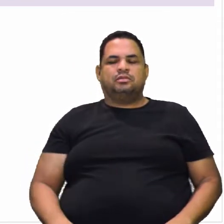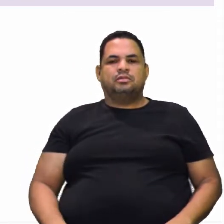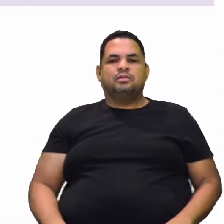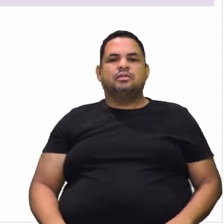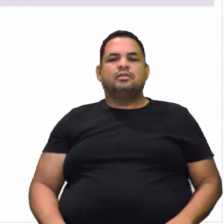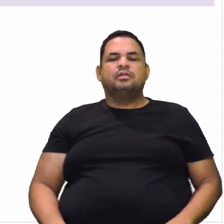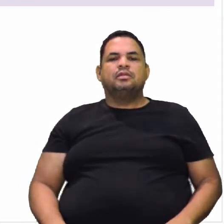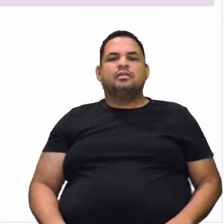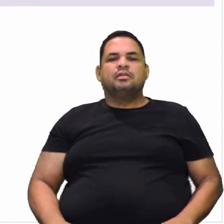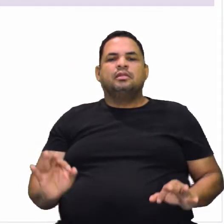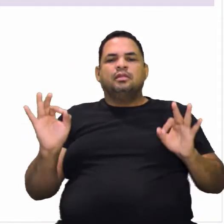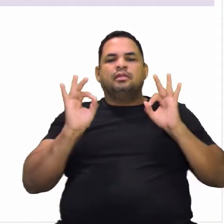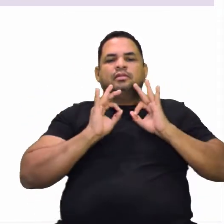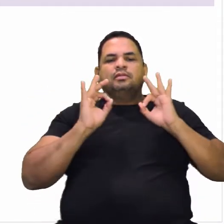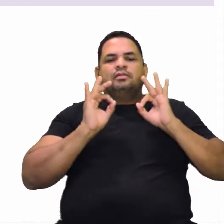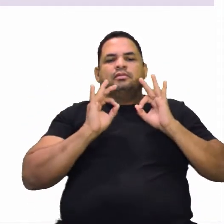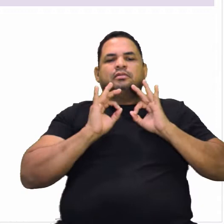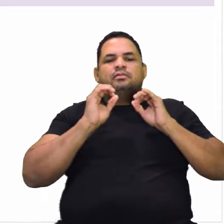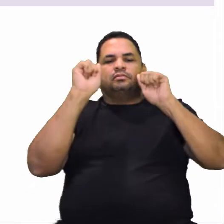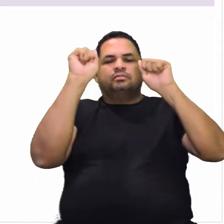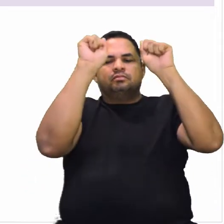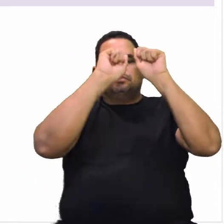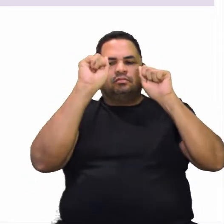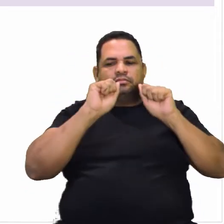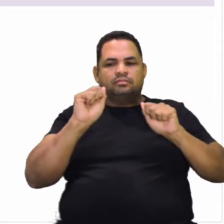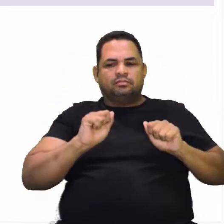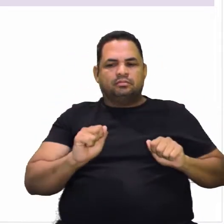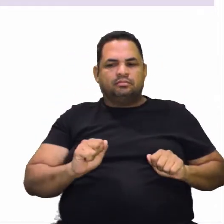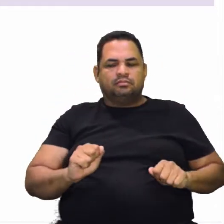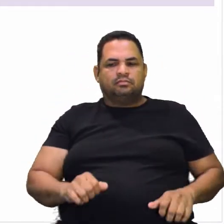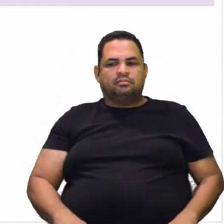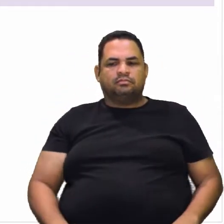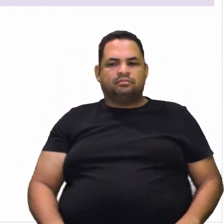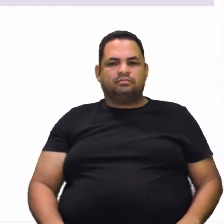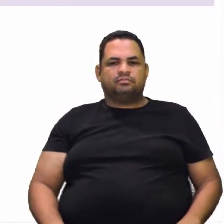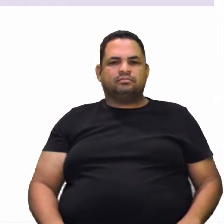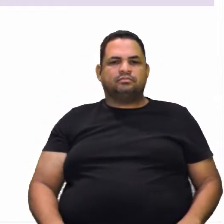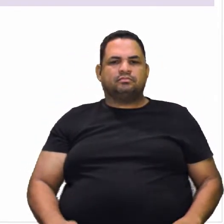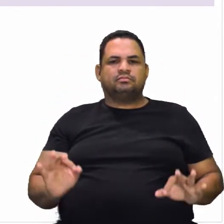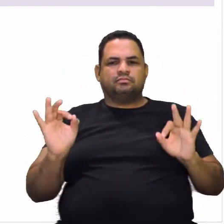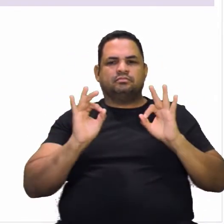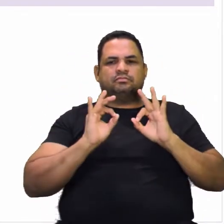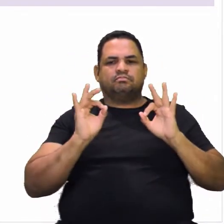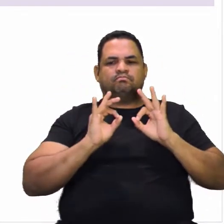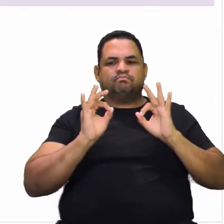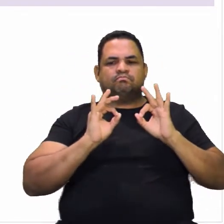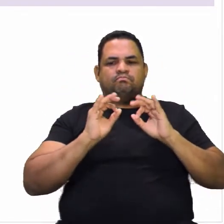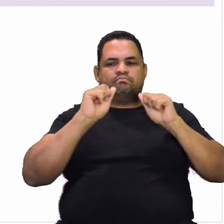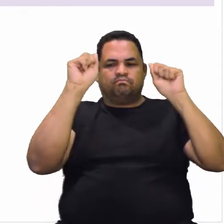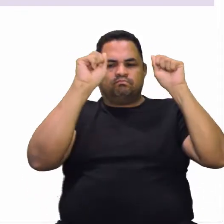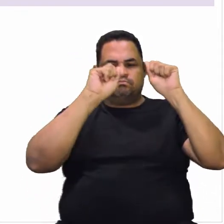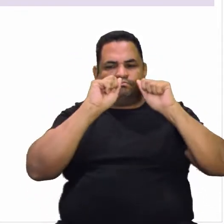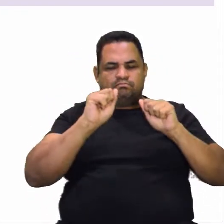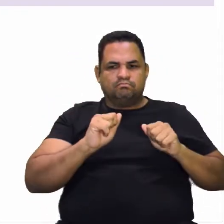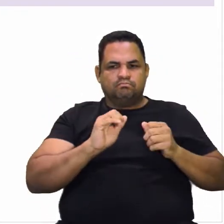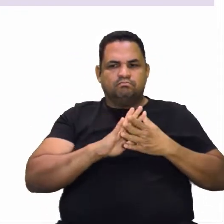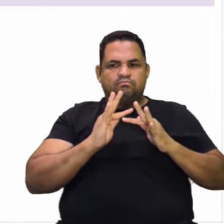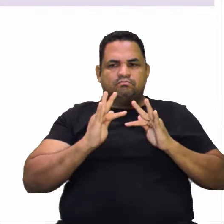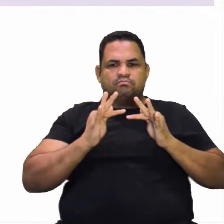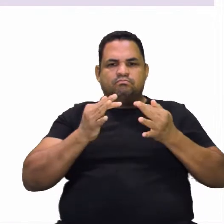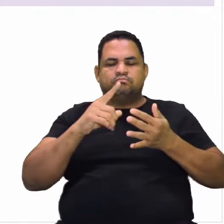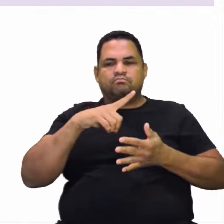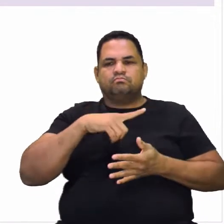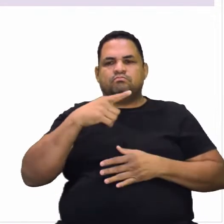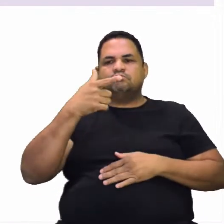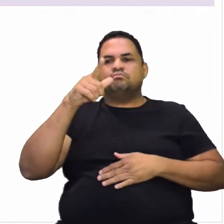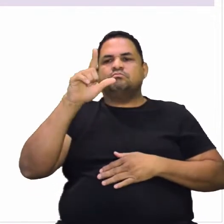A perfeição da escultura. A perfeição que é a escultura. Por fim, temos outra